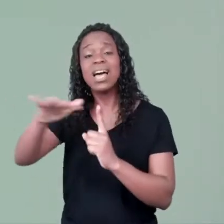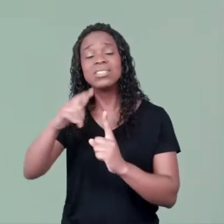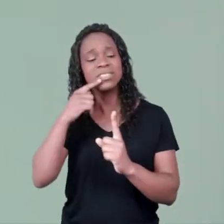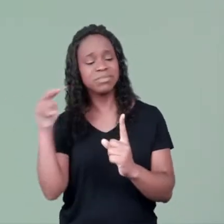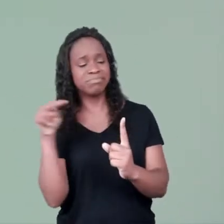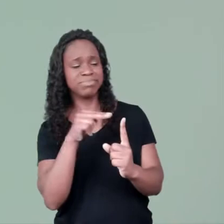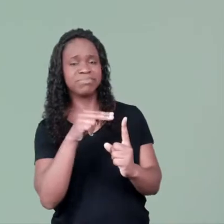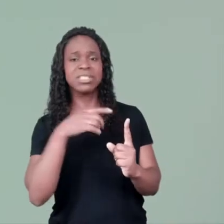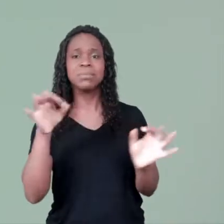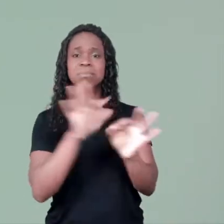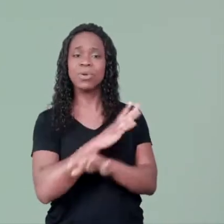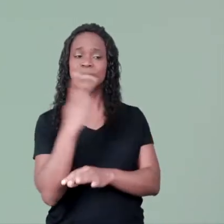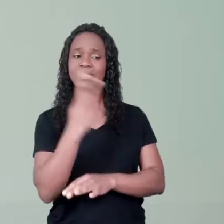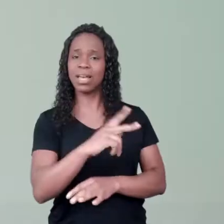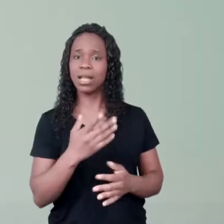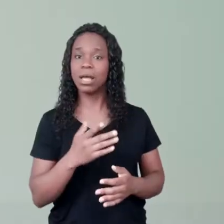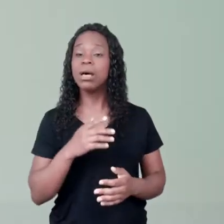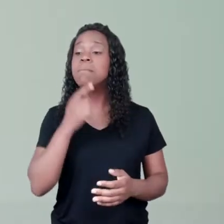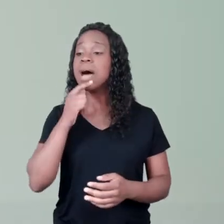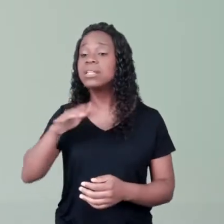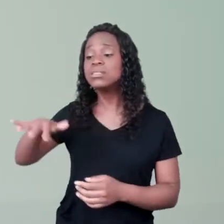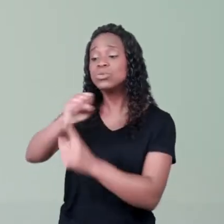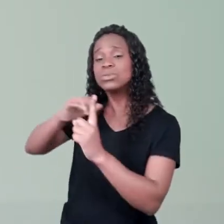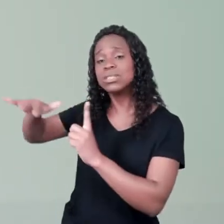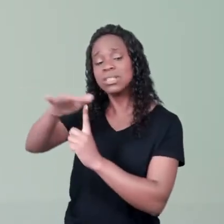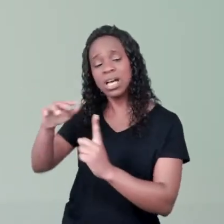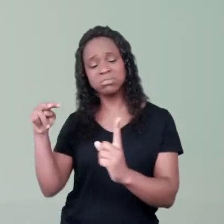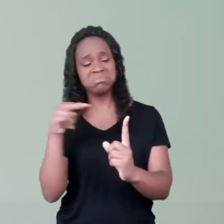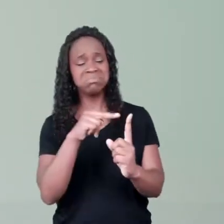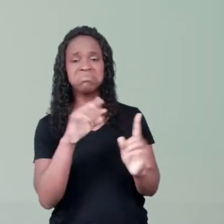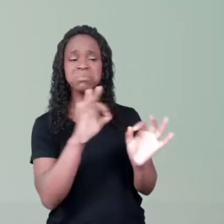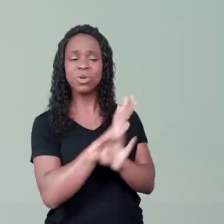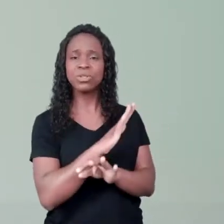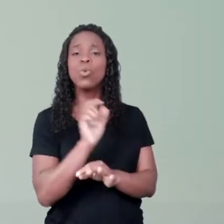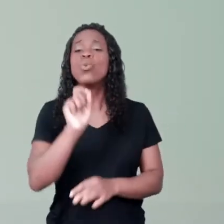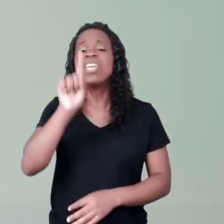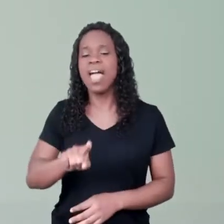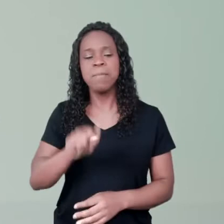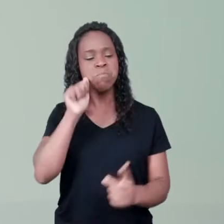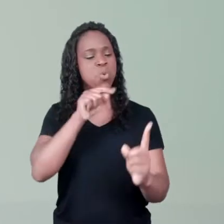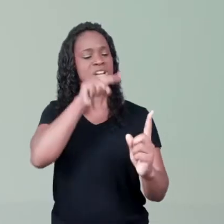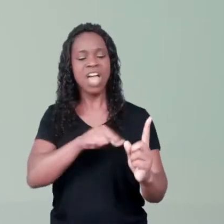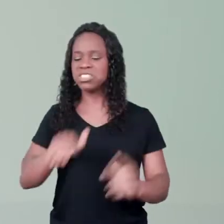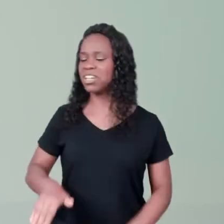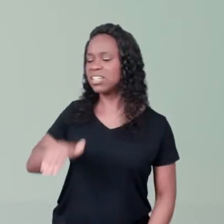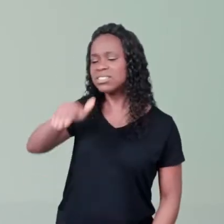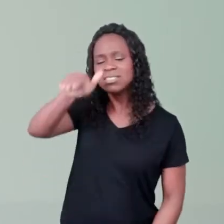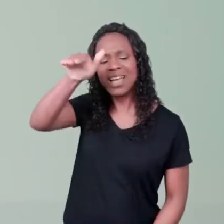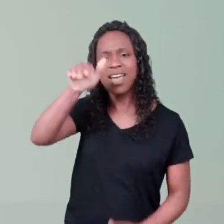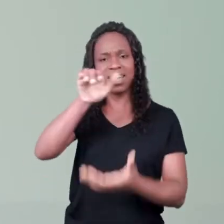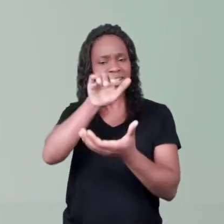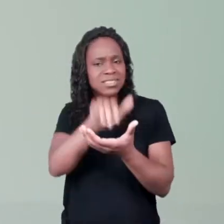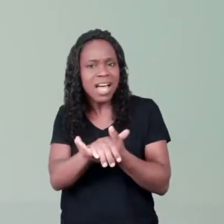tem expectativas sobre uma pessoa. E a expectativa da sociedade para uma mulher é isso: você vai